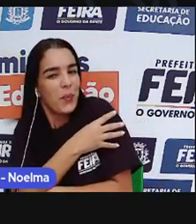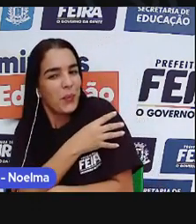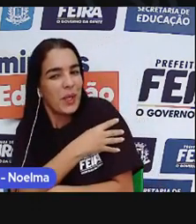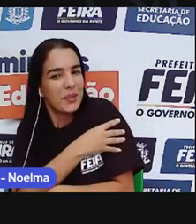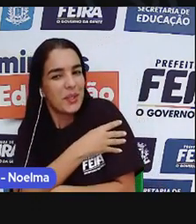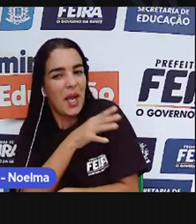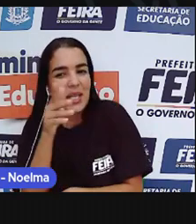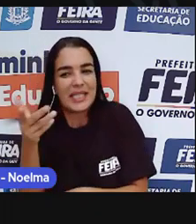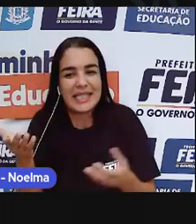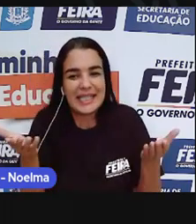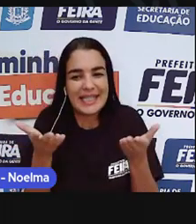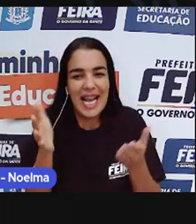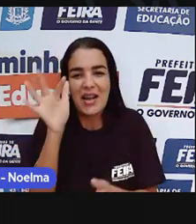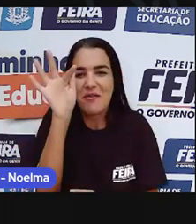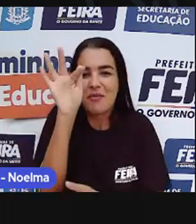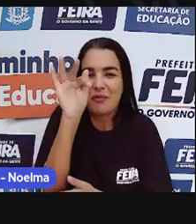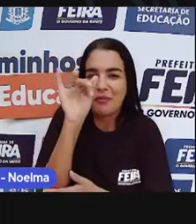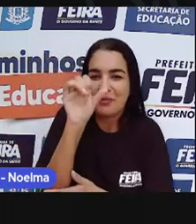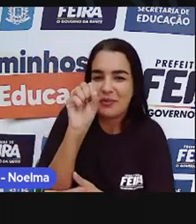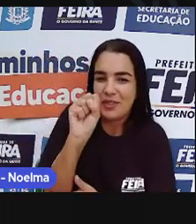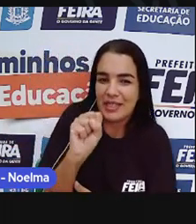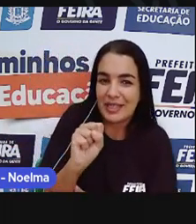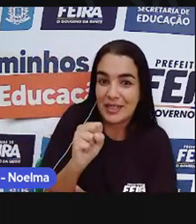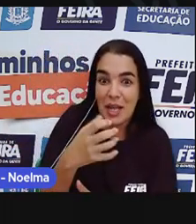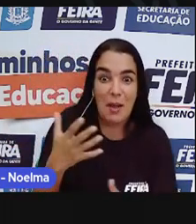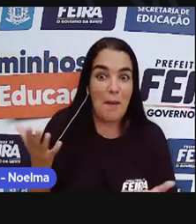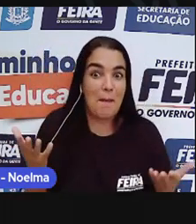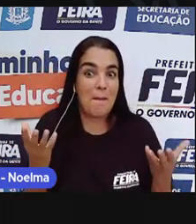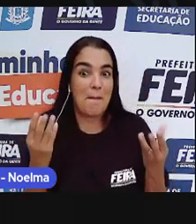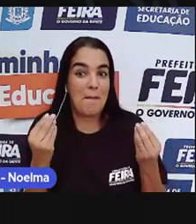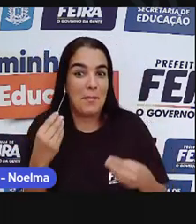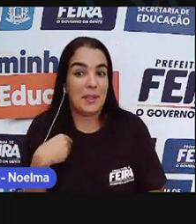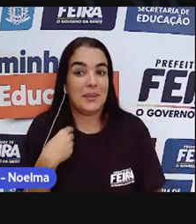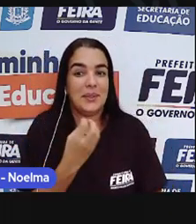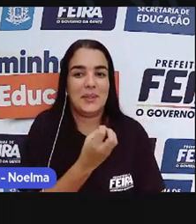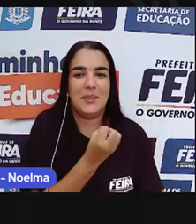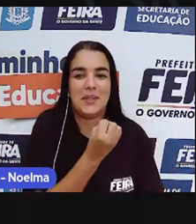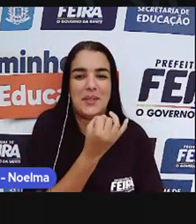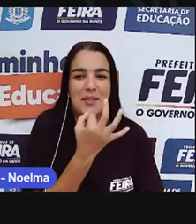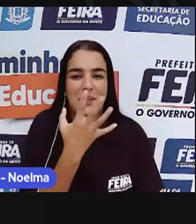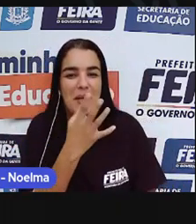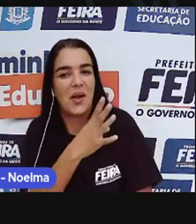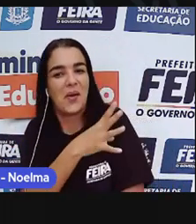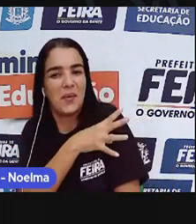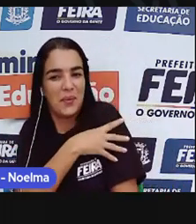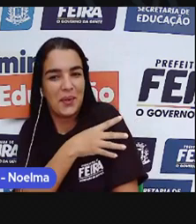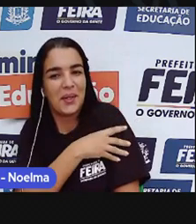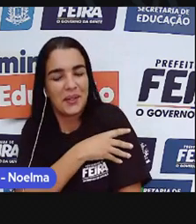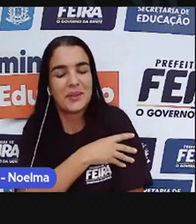da cidade de Feira de Santana. Aliás, meus quartos anos, né? Que são várias turmas aí.